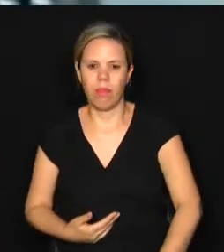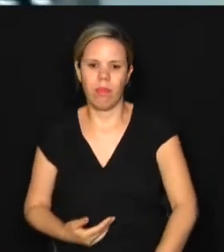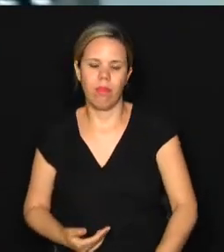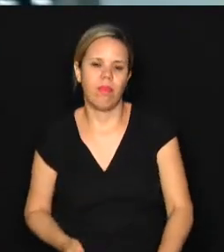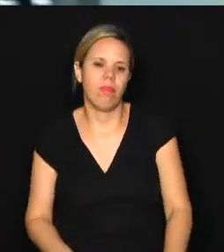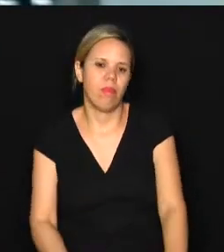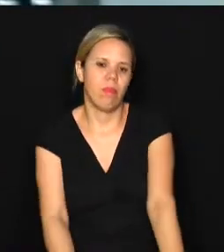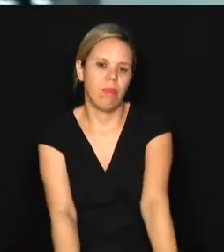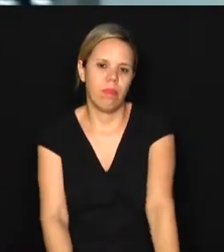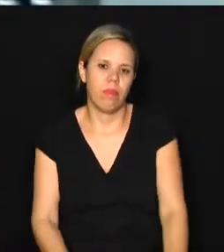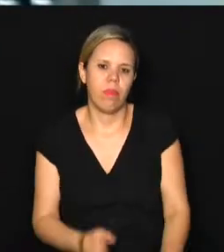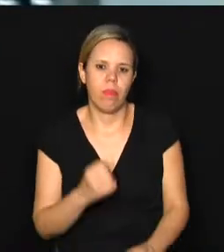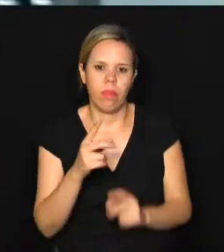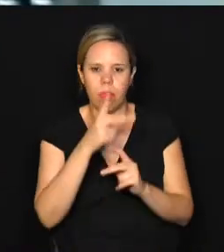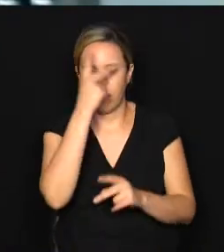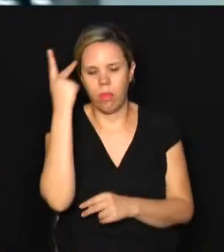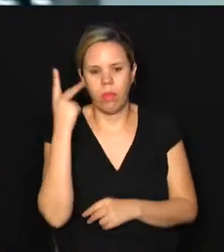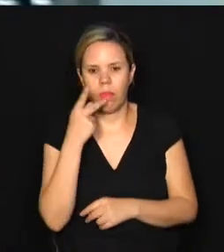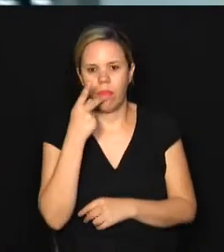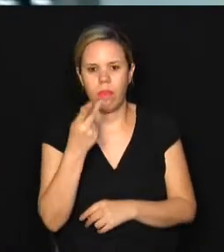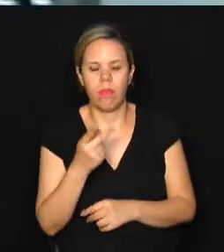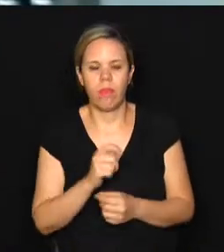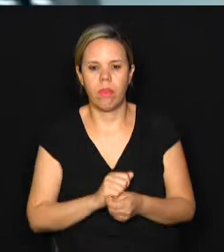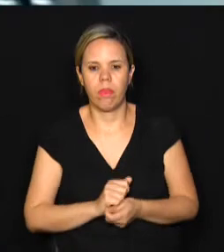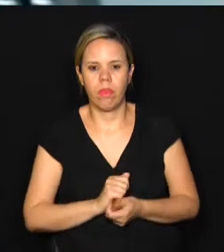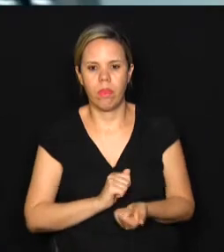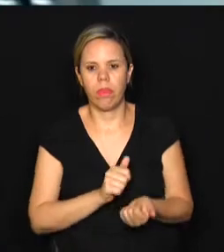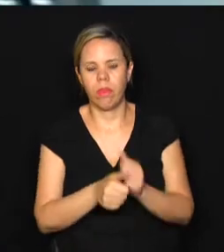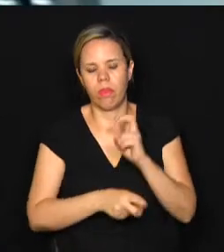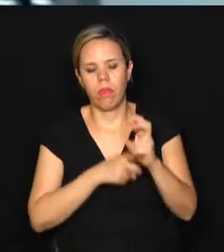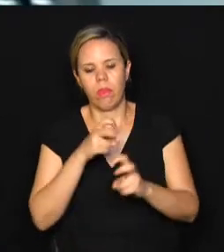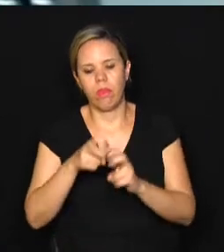um dos moradores falou de esportes náuticos.